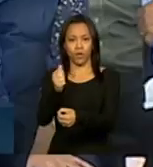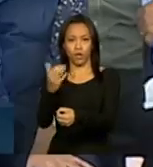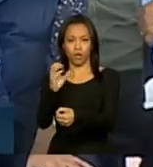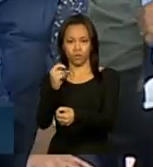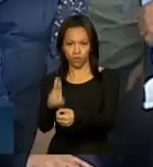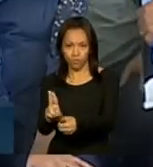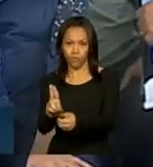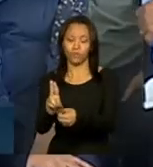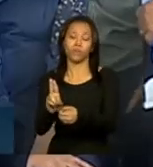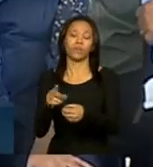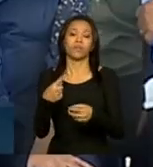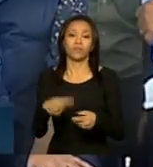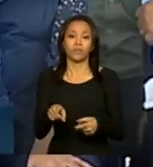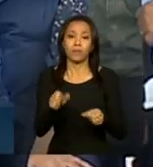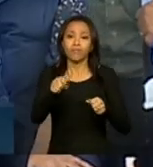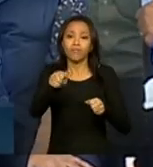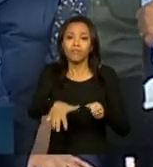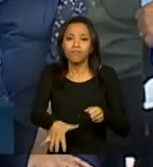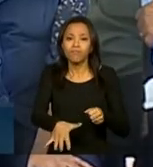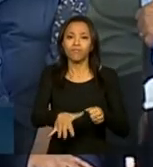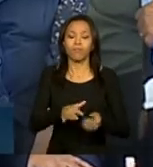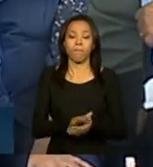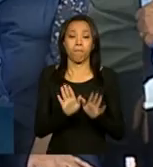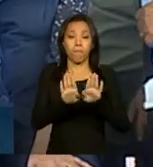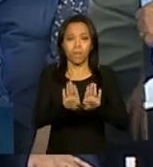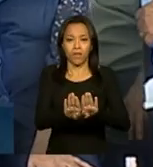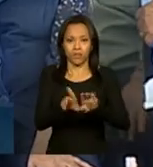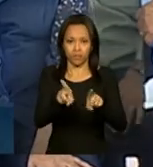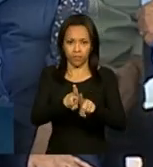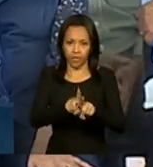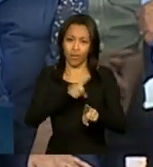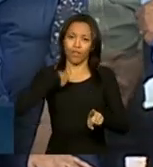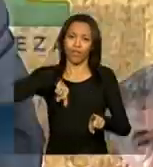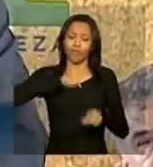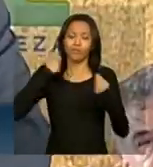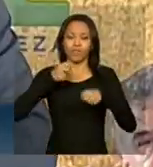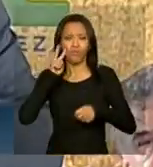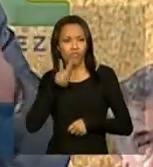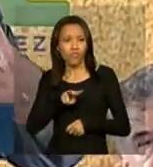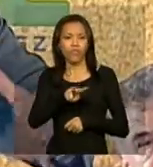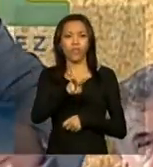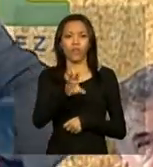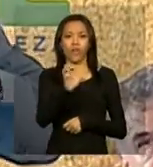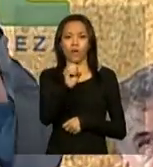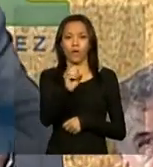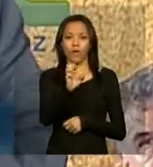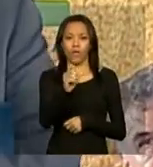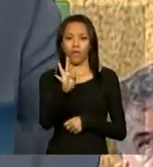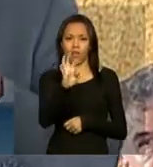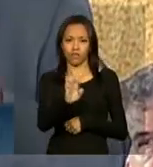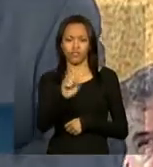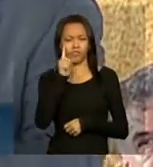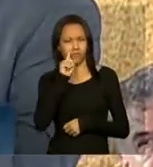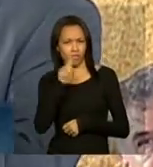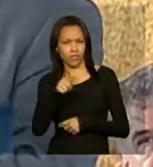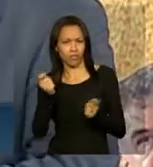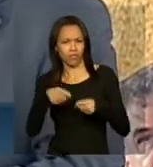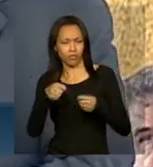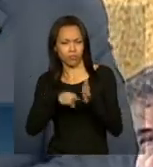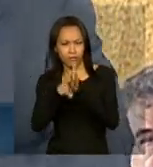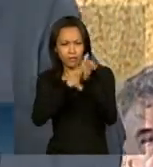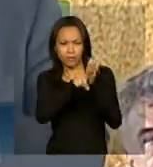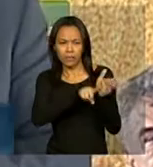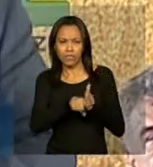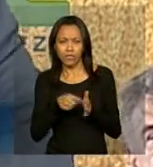do que sai no ferroviário. Mas também temos que olhar para o oeste, e já fizemos o estudo de viabilidade